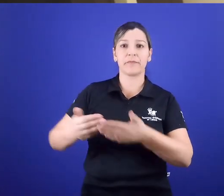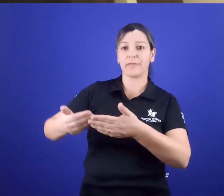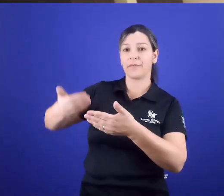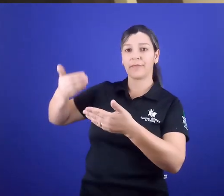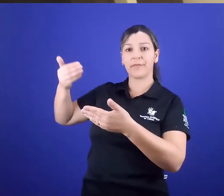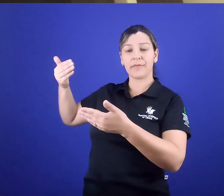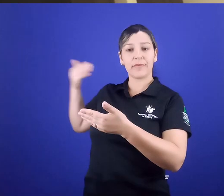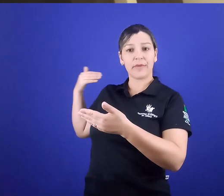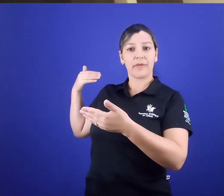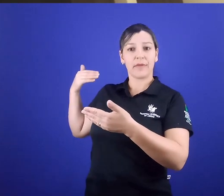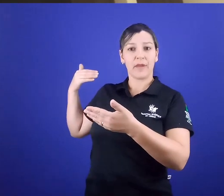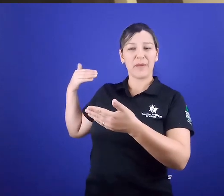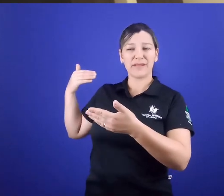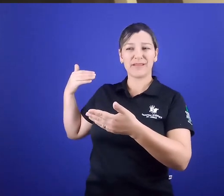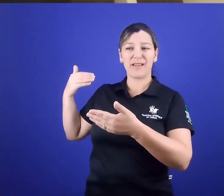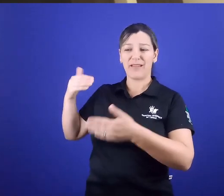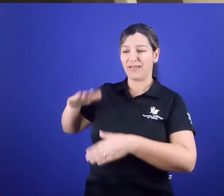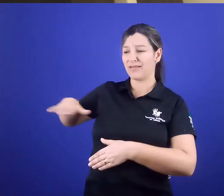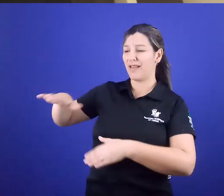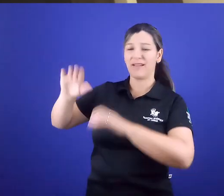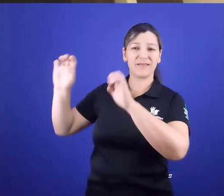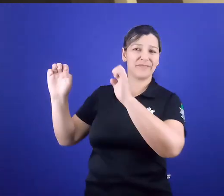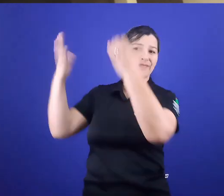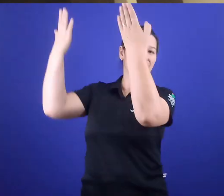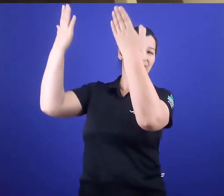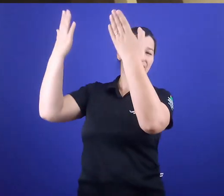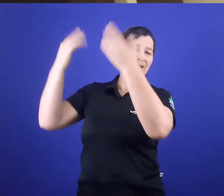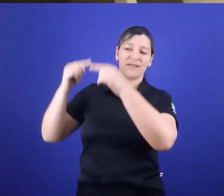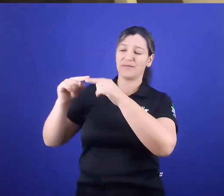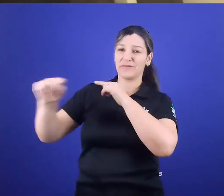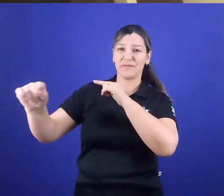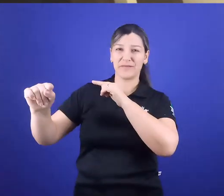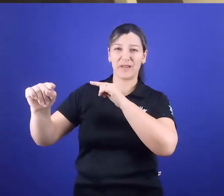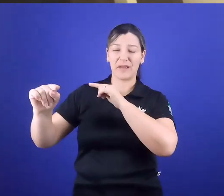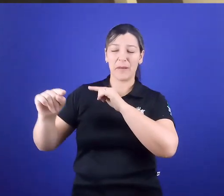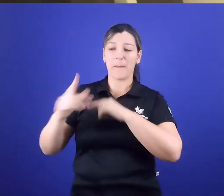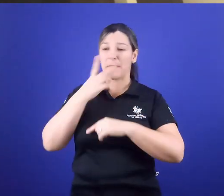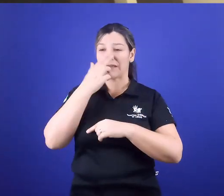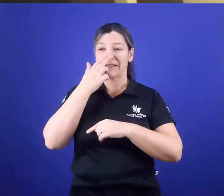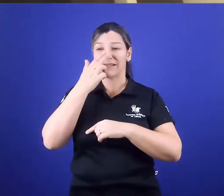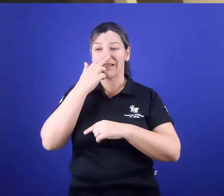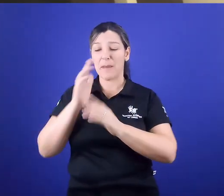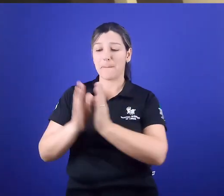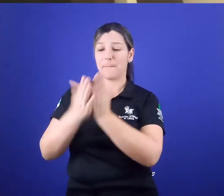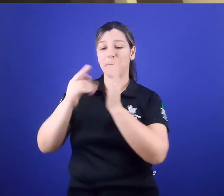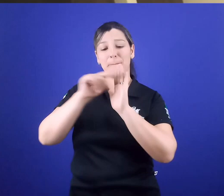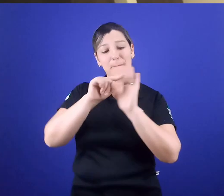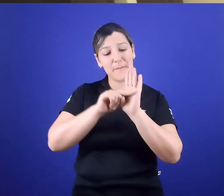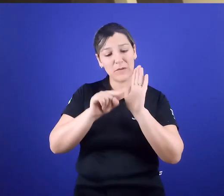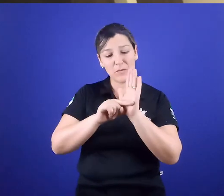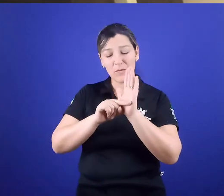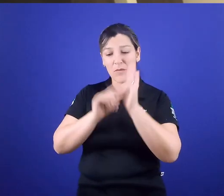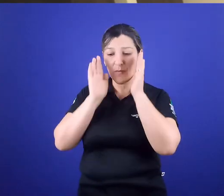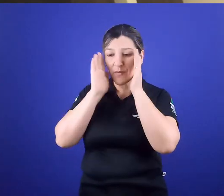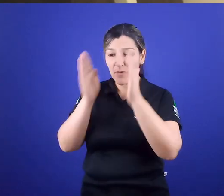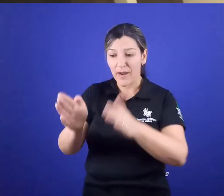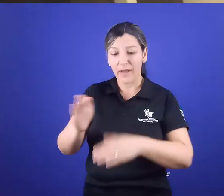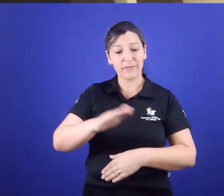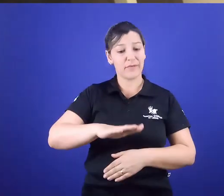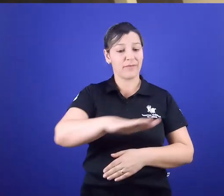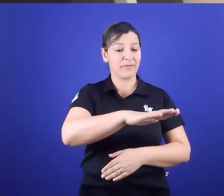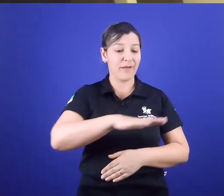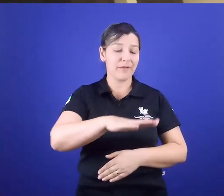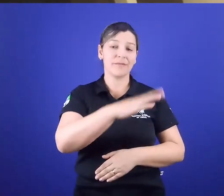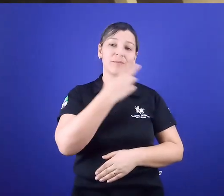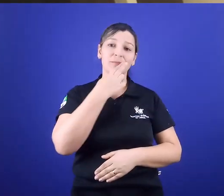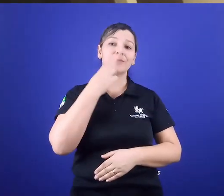não tinha a utilização de menus em eventos. Os menus existiam muito em restaurantes, né? Muito não, na essência em restaurantes. Depois de um tempo,